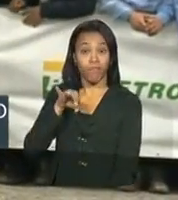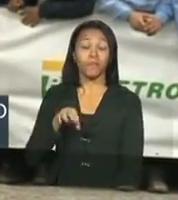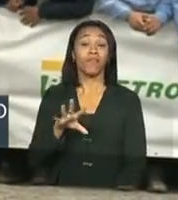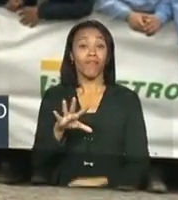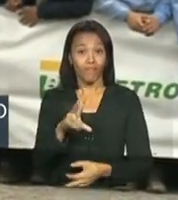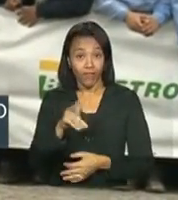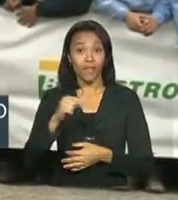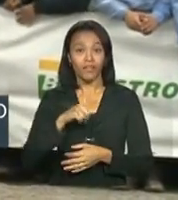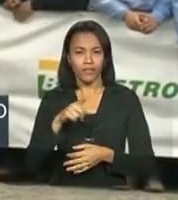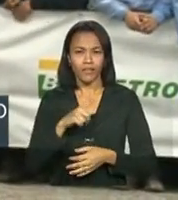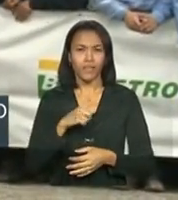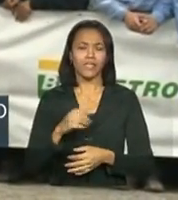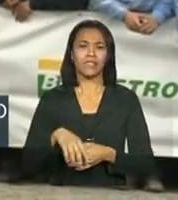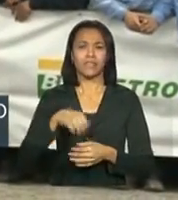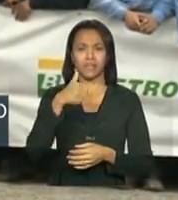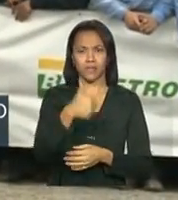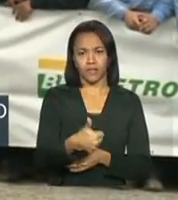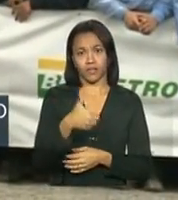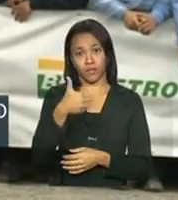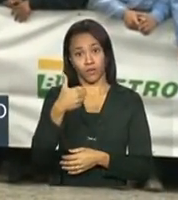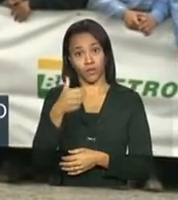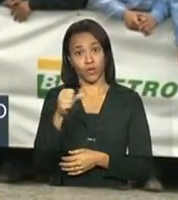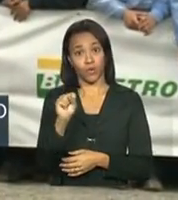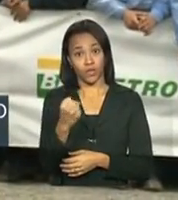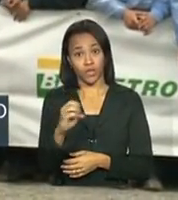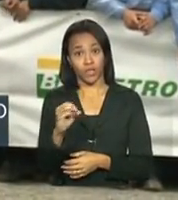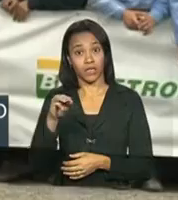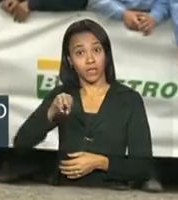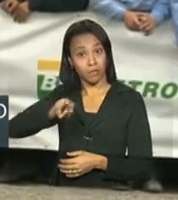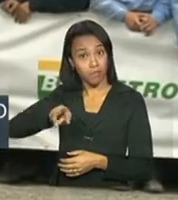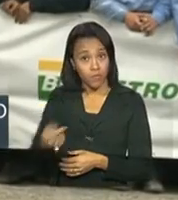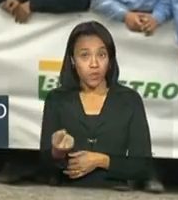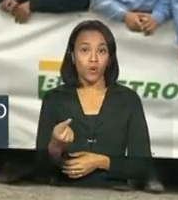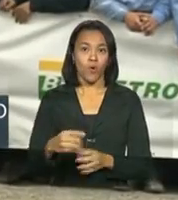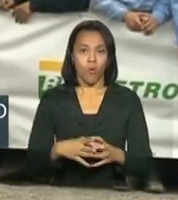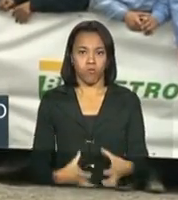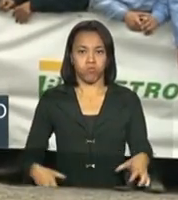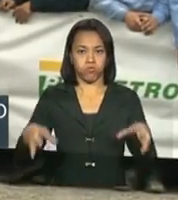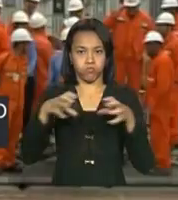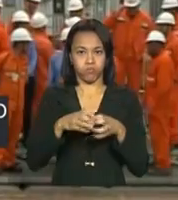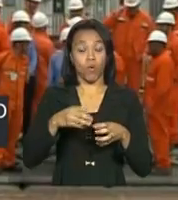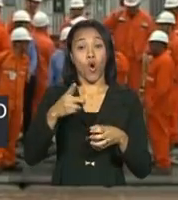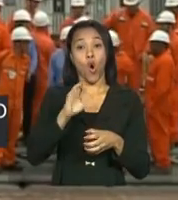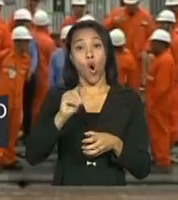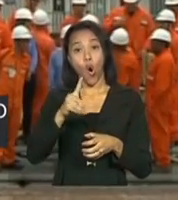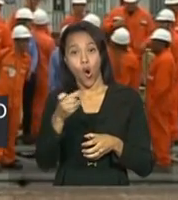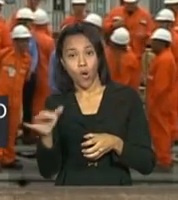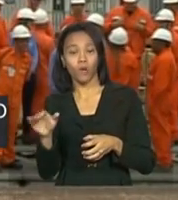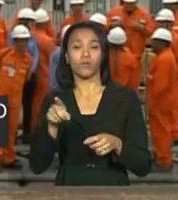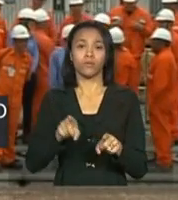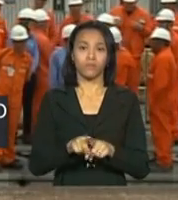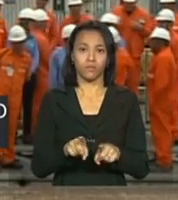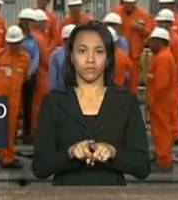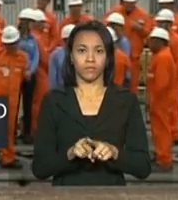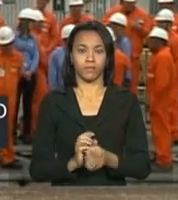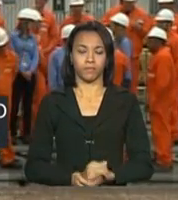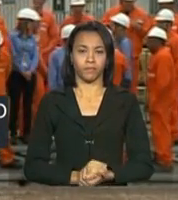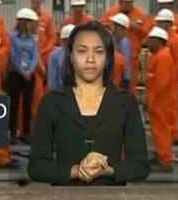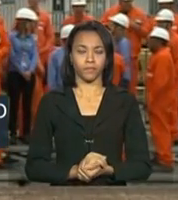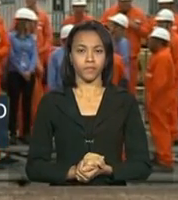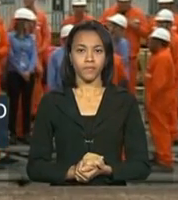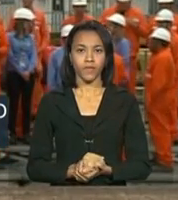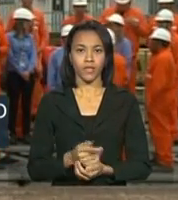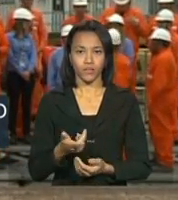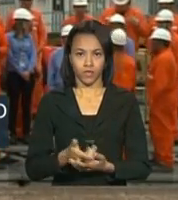capacidade de produção de 180 mil barris de óleo por dia e de compressão de 6 milhões de metros